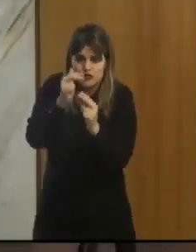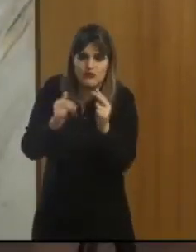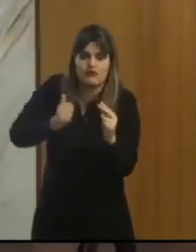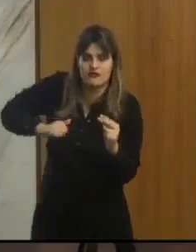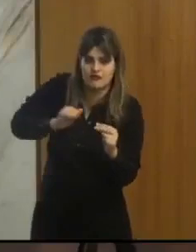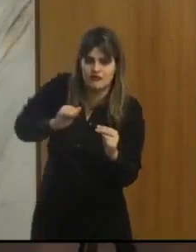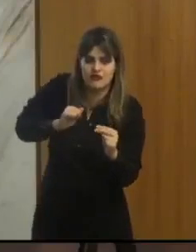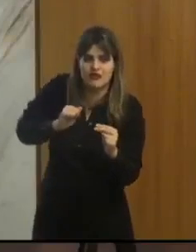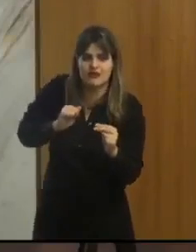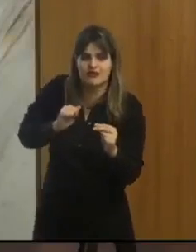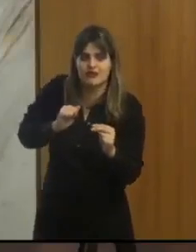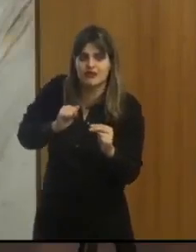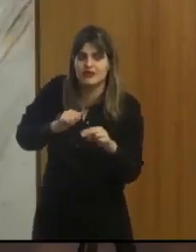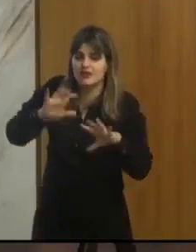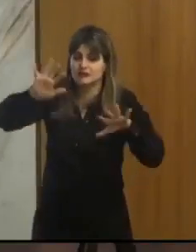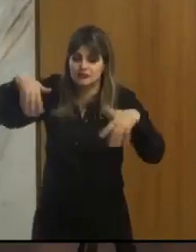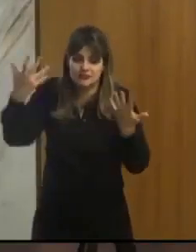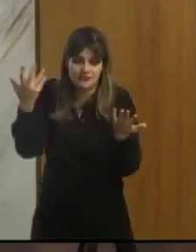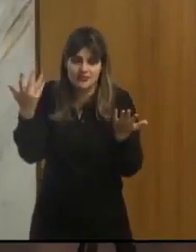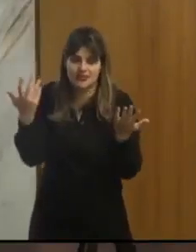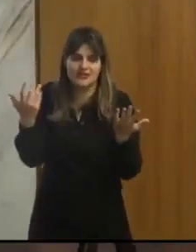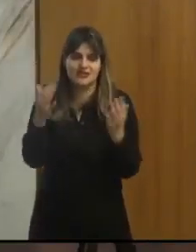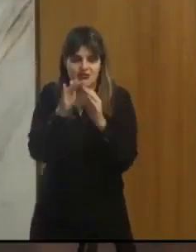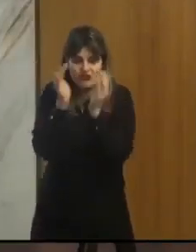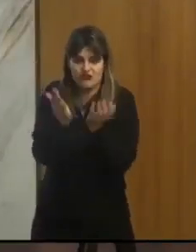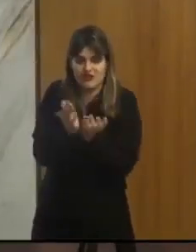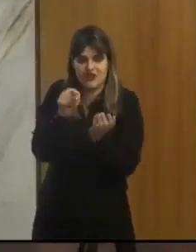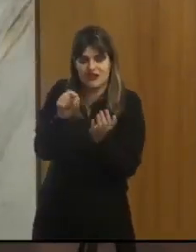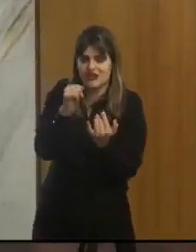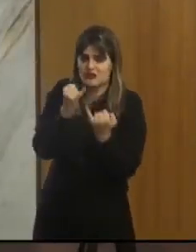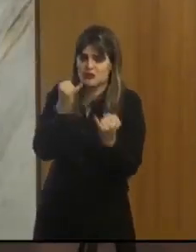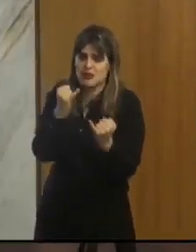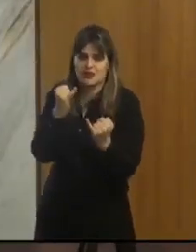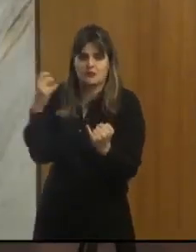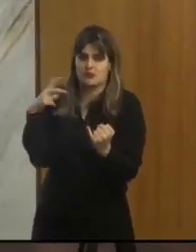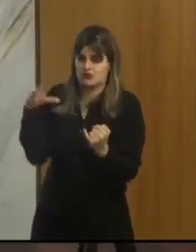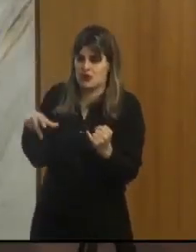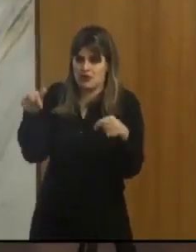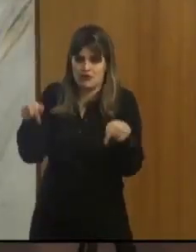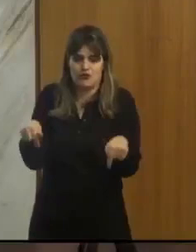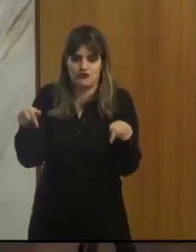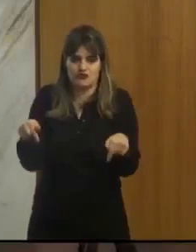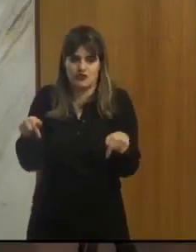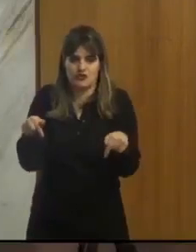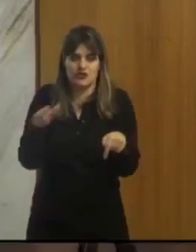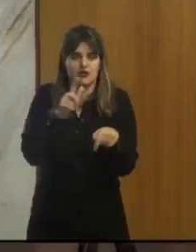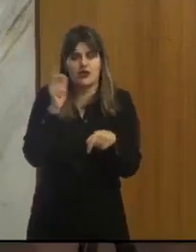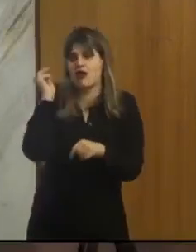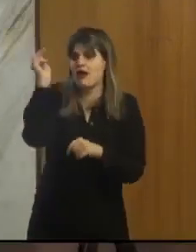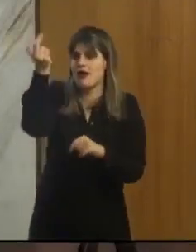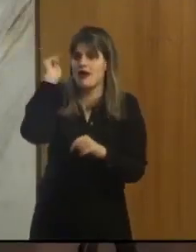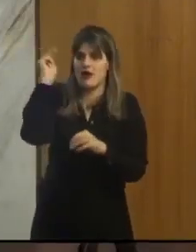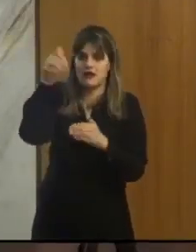que onde quer que esteja, esta esfera é Portugal, hoje e durante estes anos